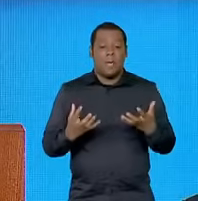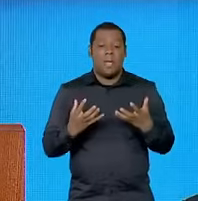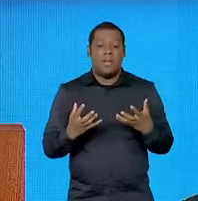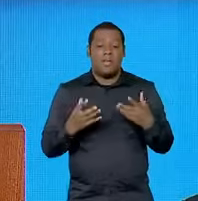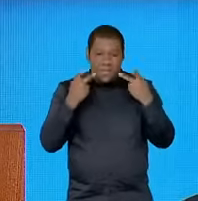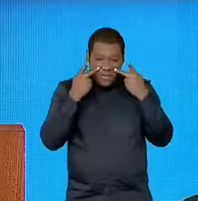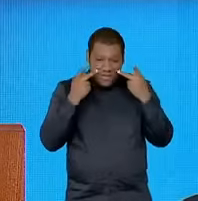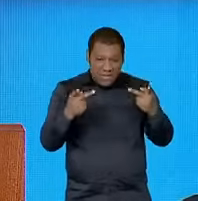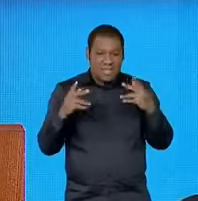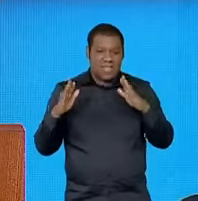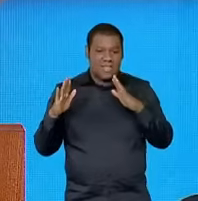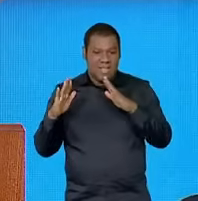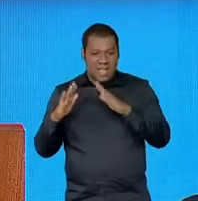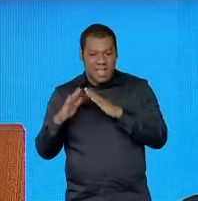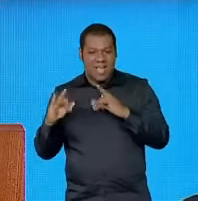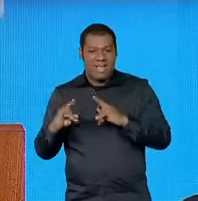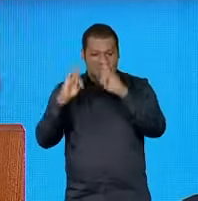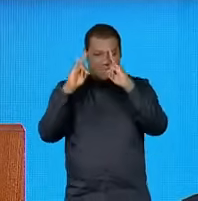Letícia,